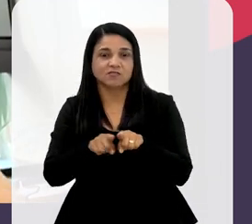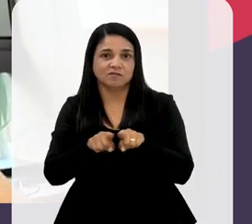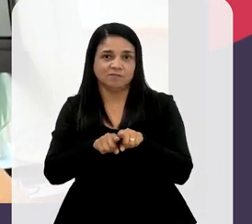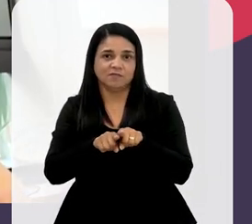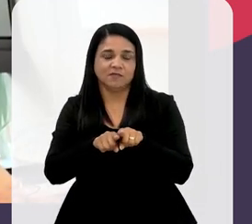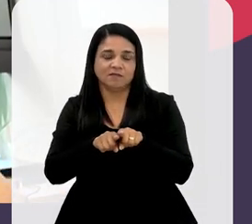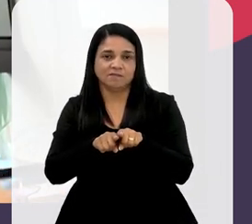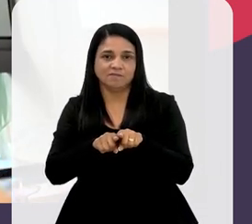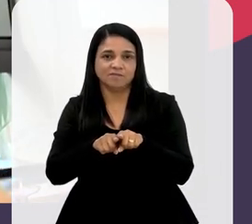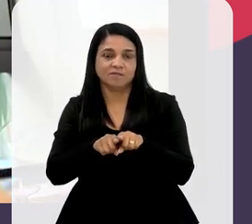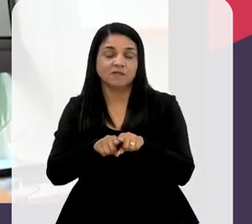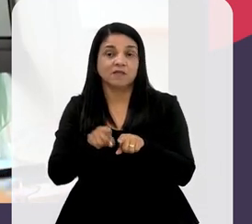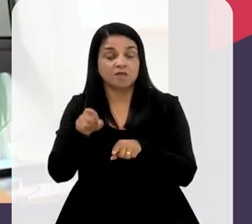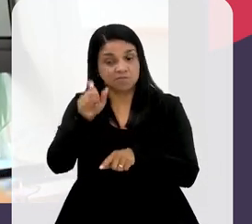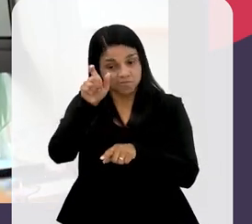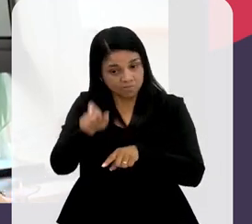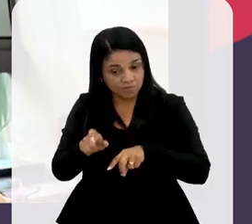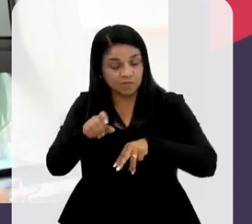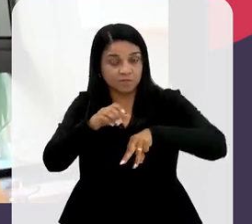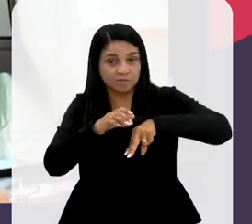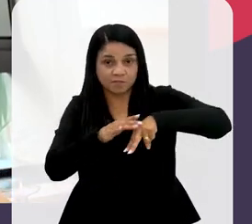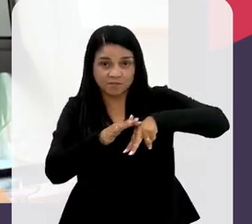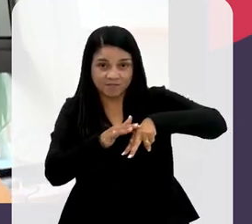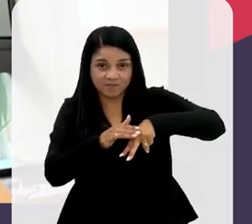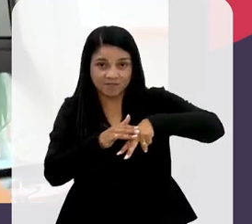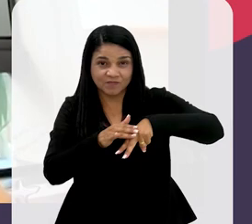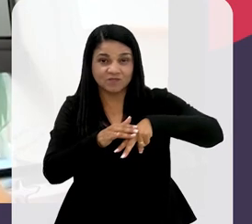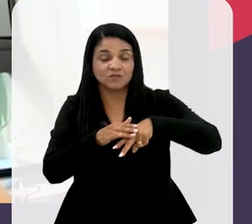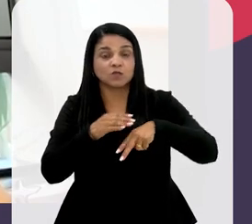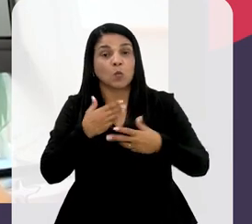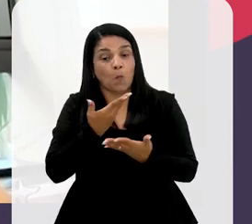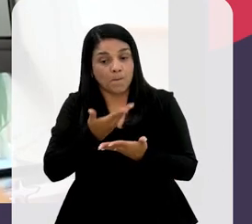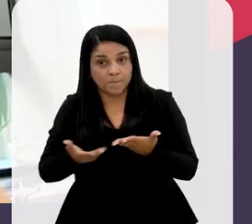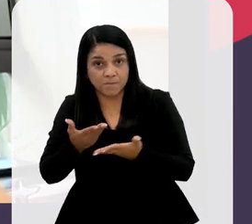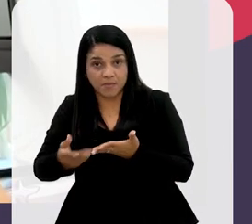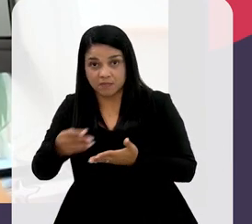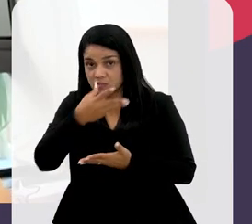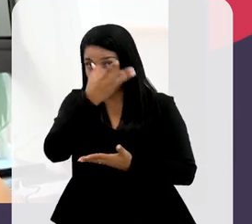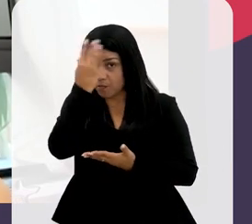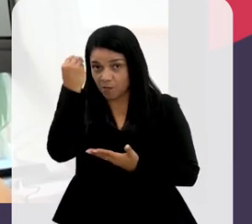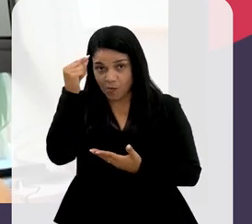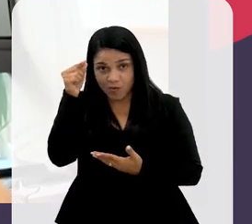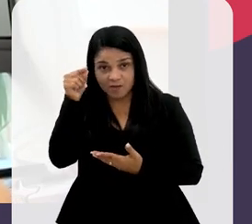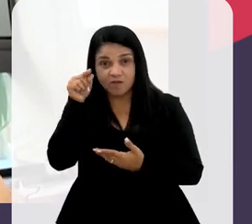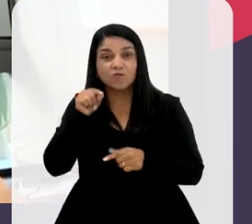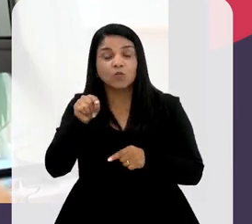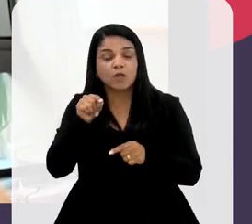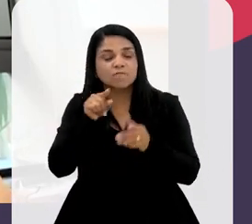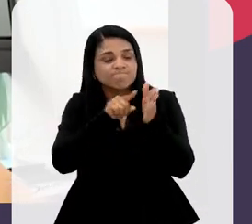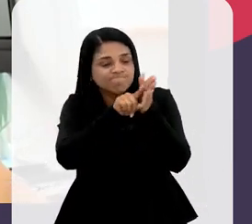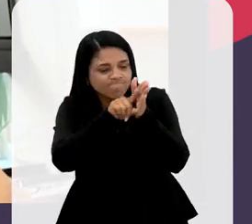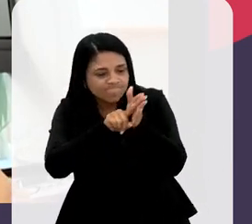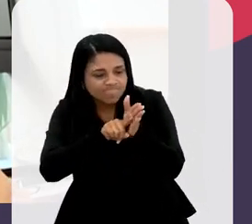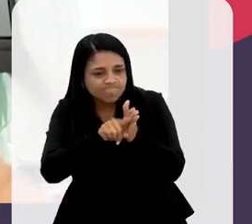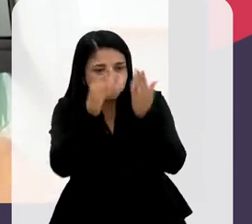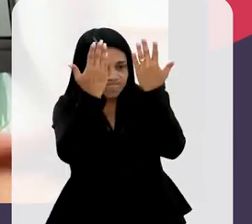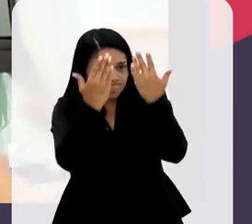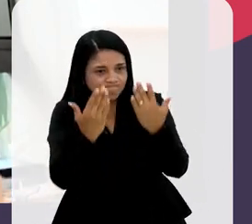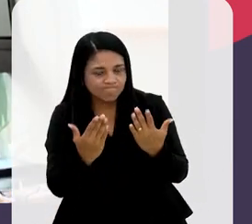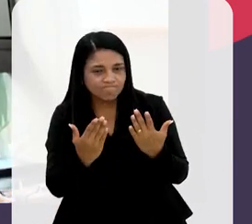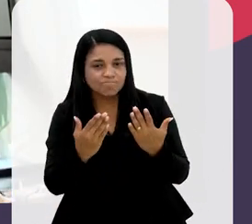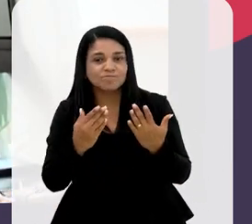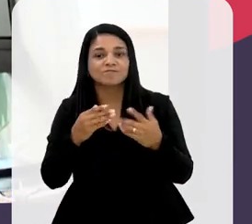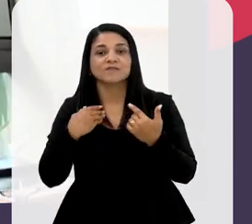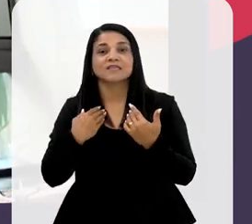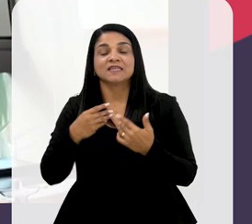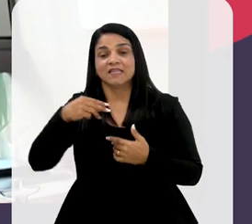Bom, essa percepção do paciente de que ele estava com alteração de memória, ela foi confirmada por meio de baterias